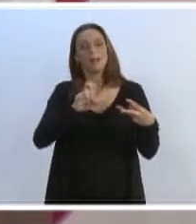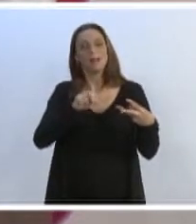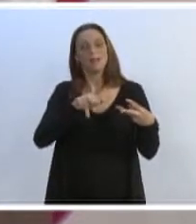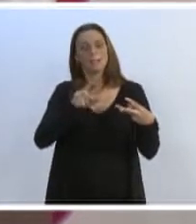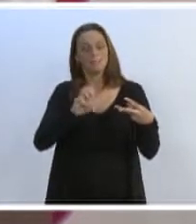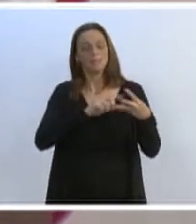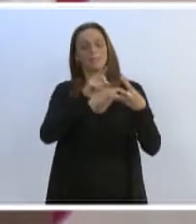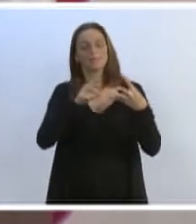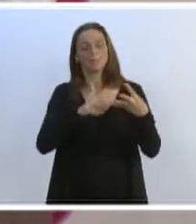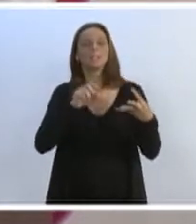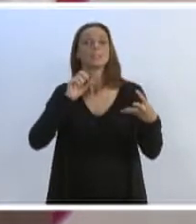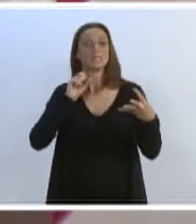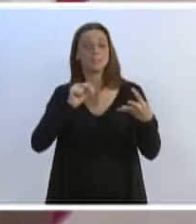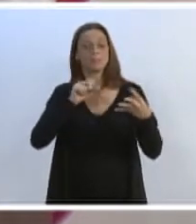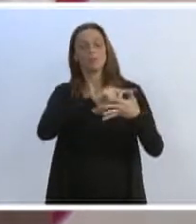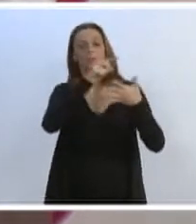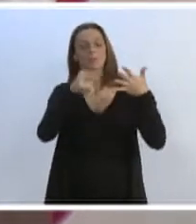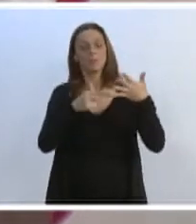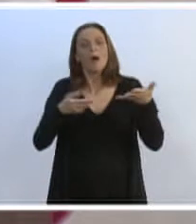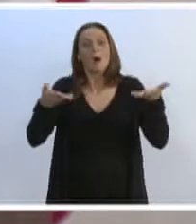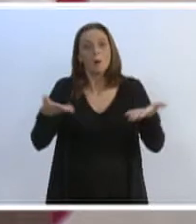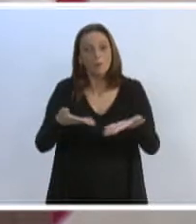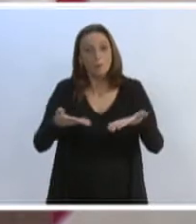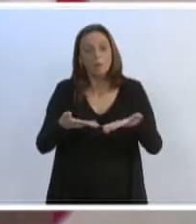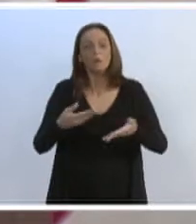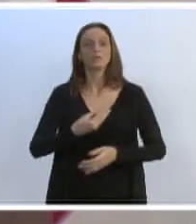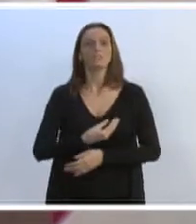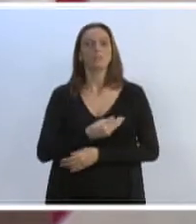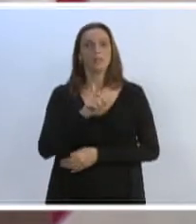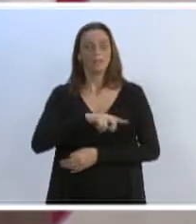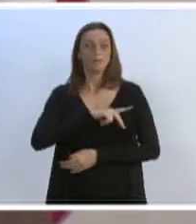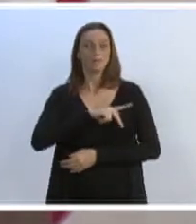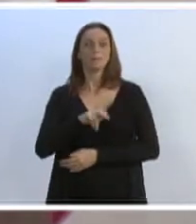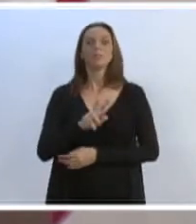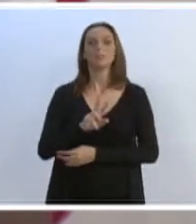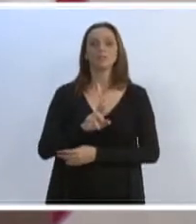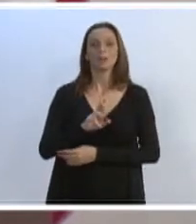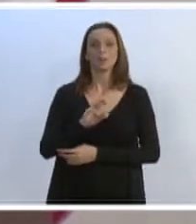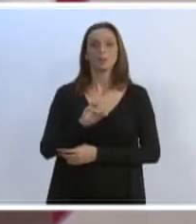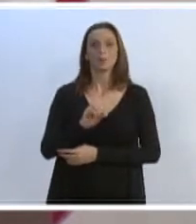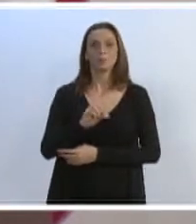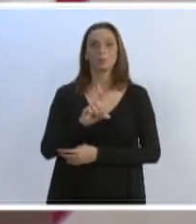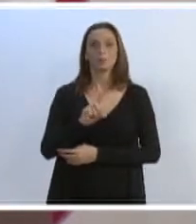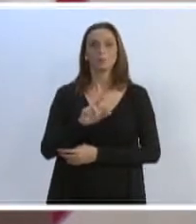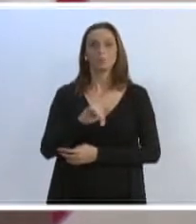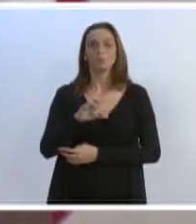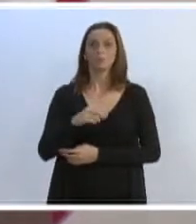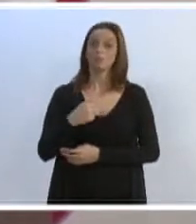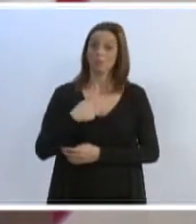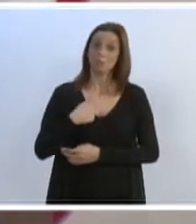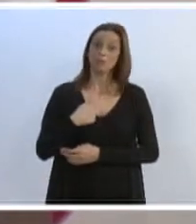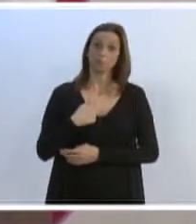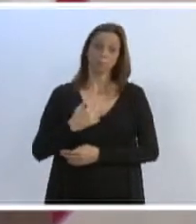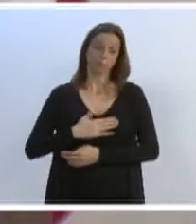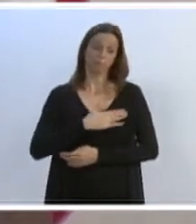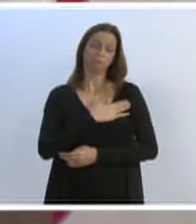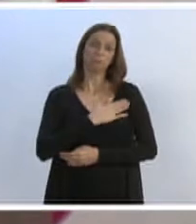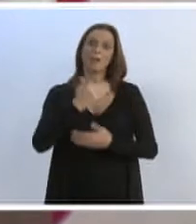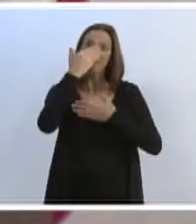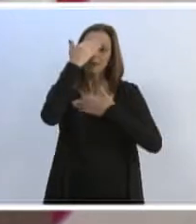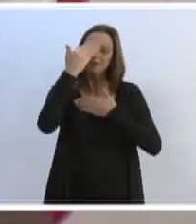que participaram para que essa história pudesse ser possível, e aquilo que ela representa para a história da nossa cidade, na preservação